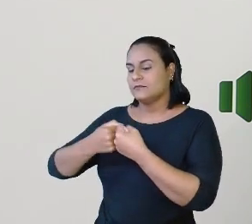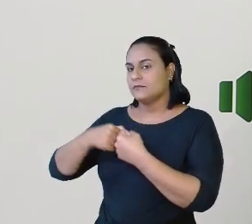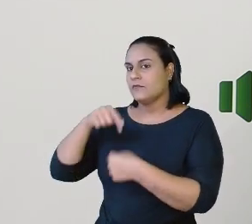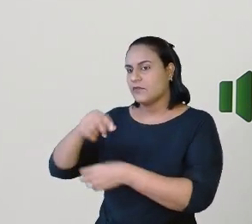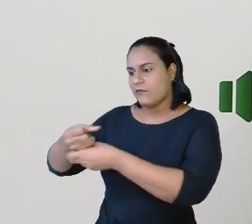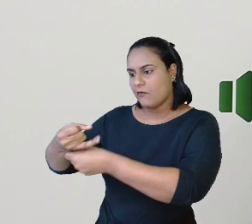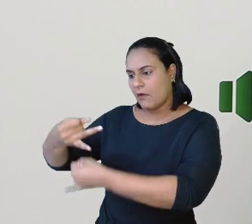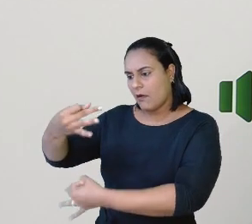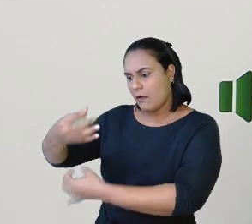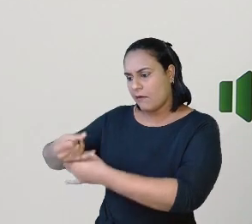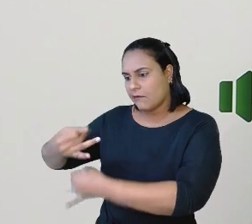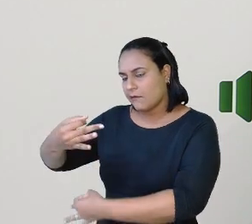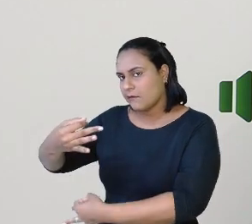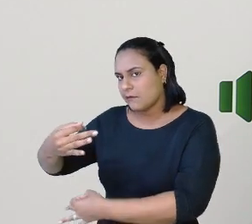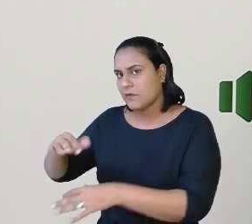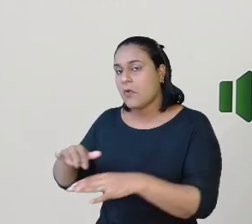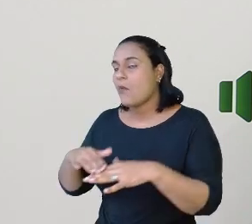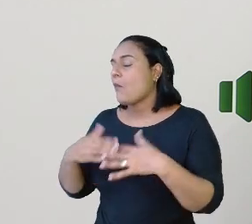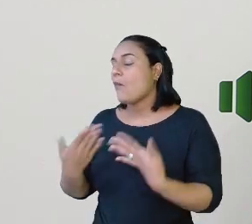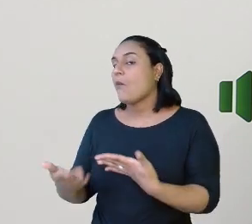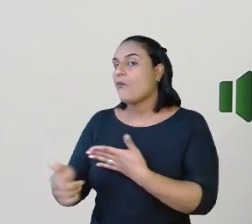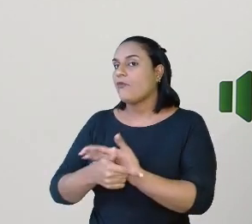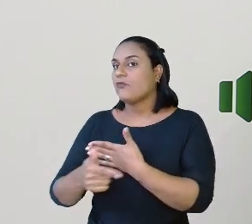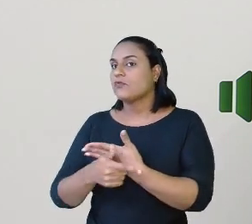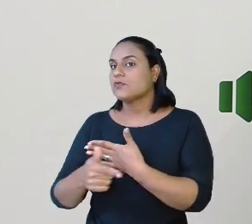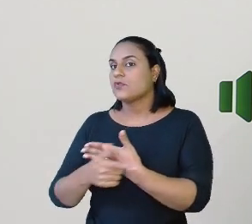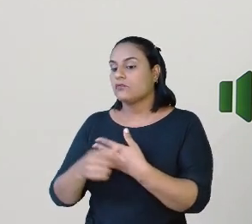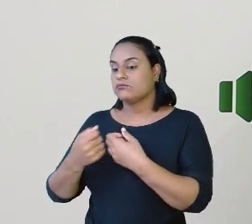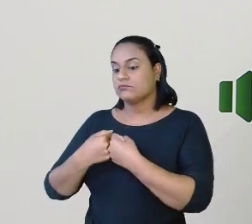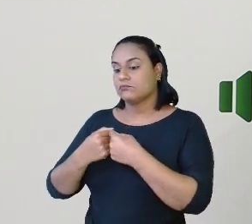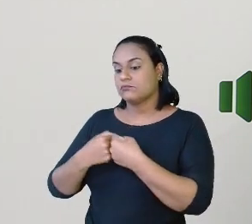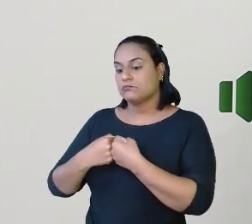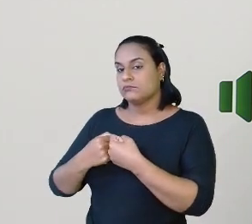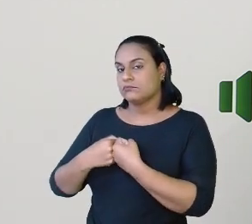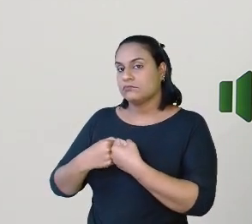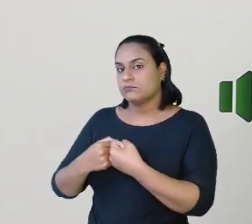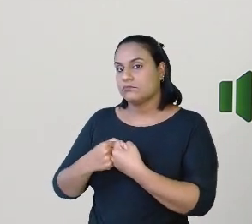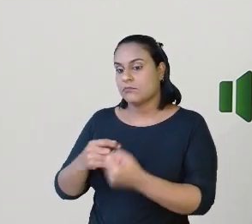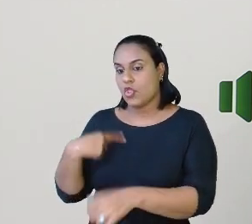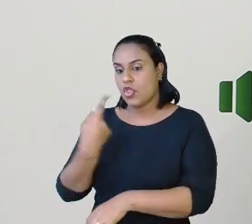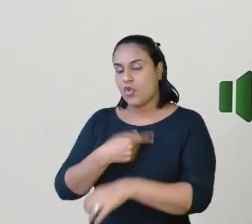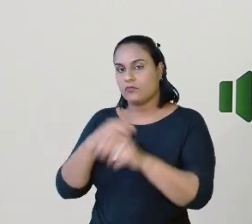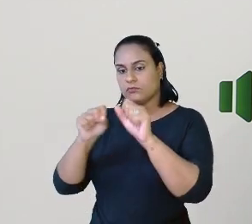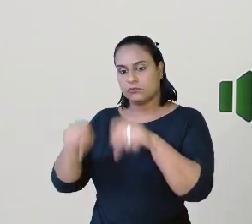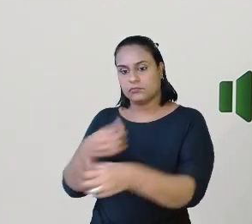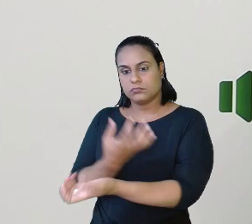escrever aí quais as funções das articulações